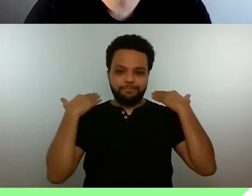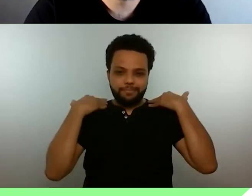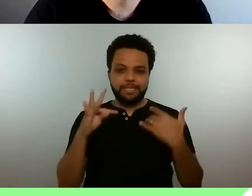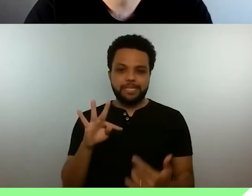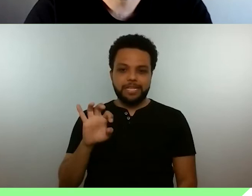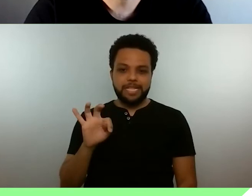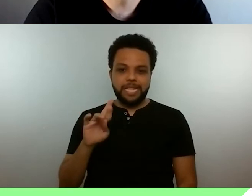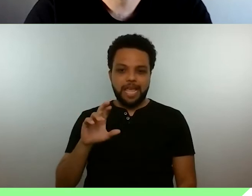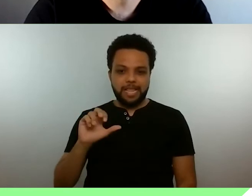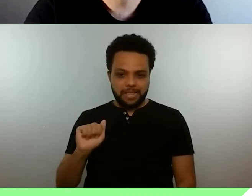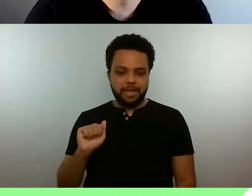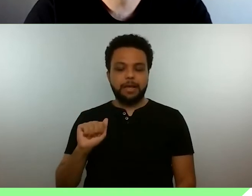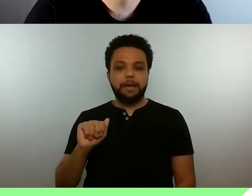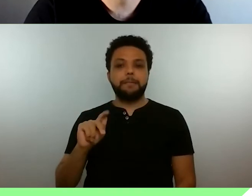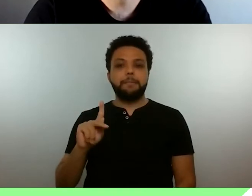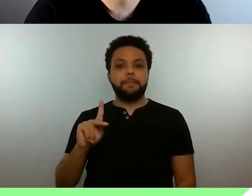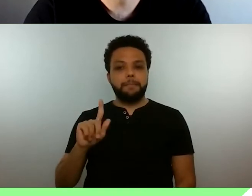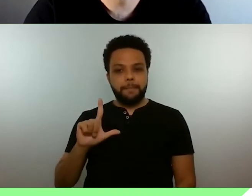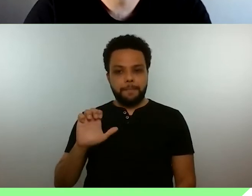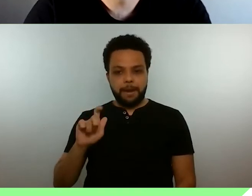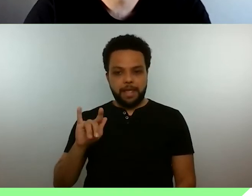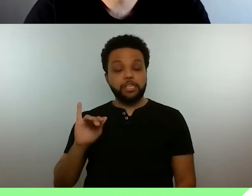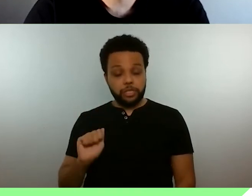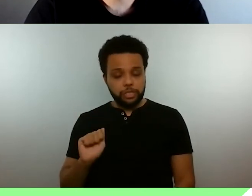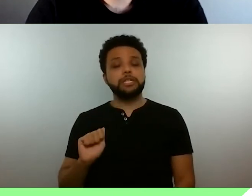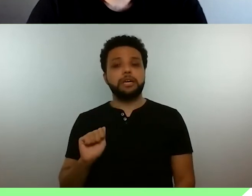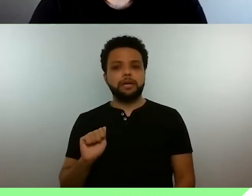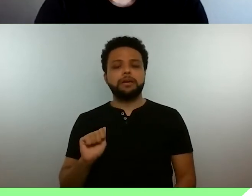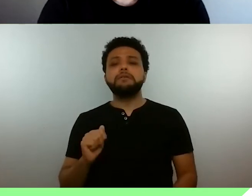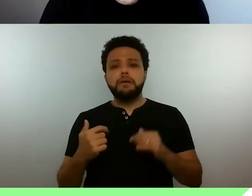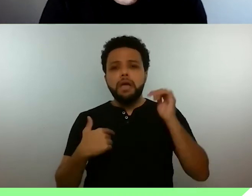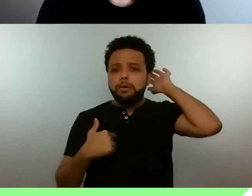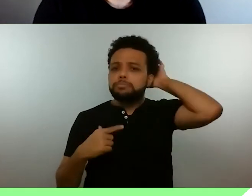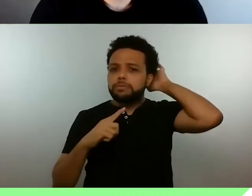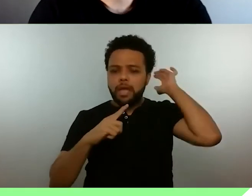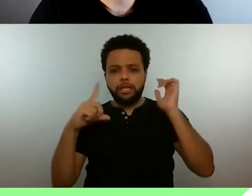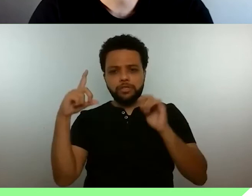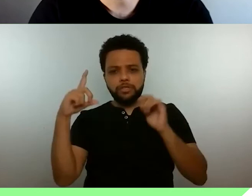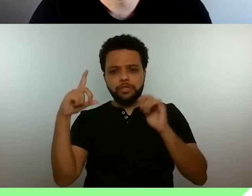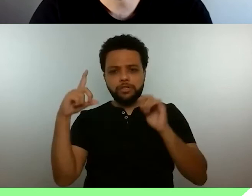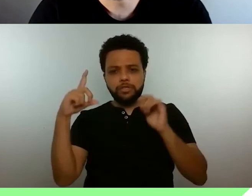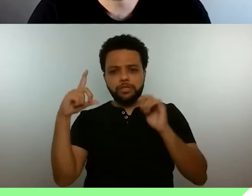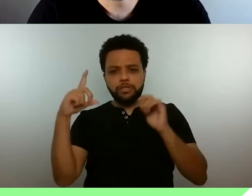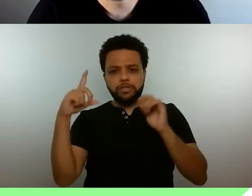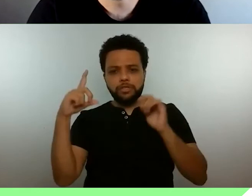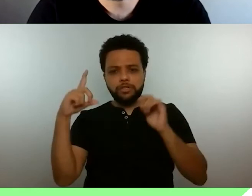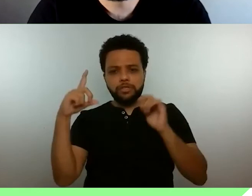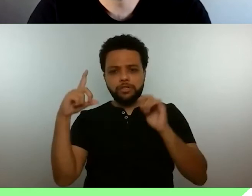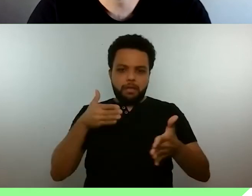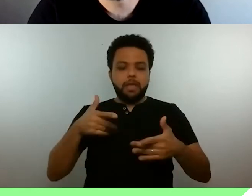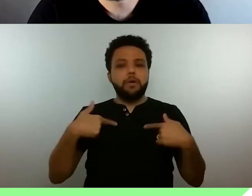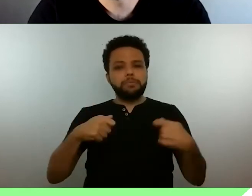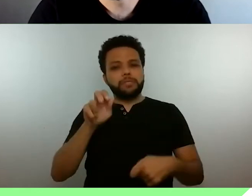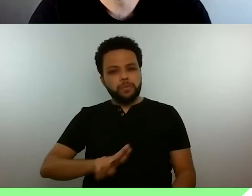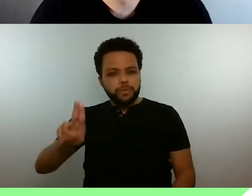totalmente. Que certamente, se eu falasse para o desenvolvedor dessa adaptação, como eu uso, como eu preciso usar,